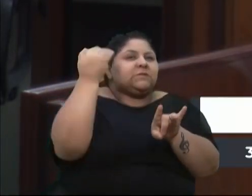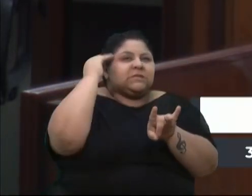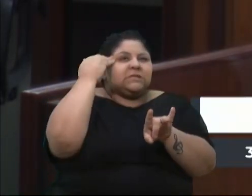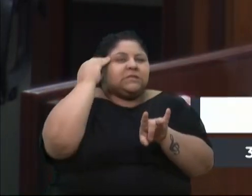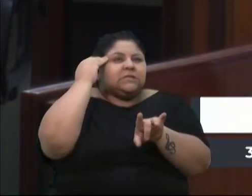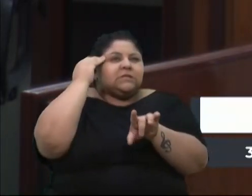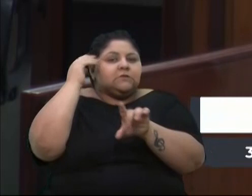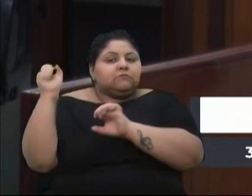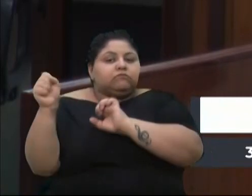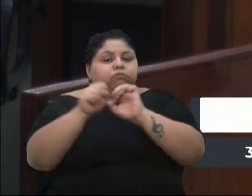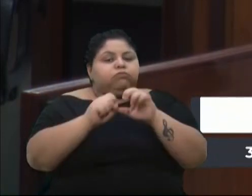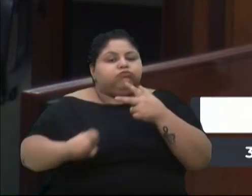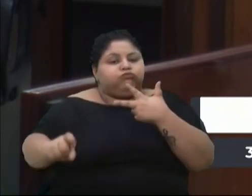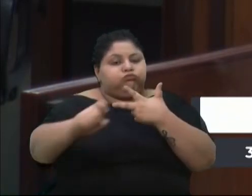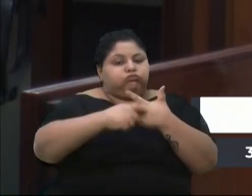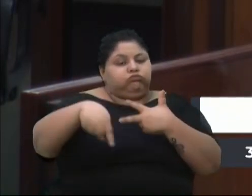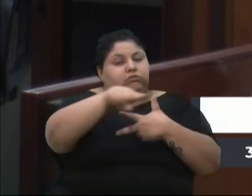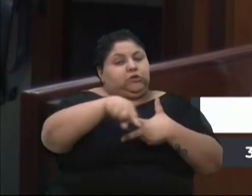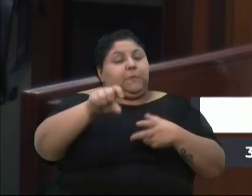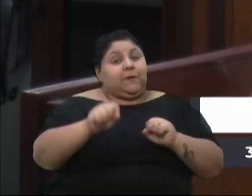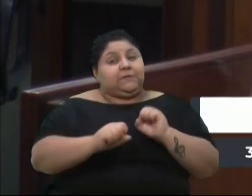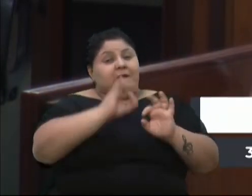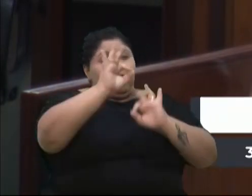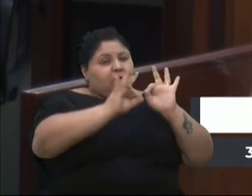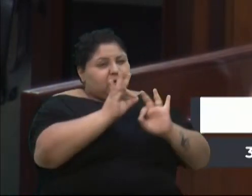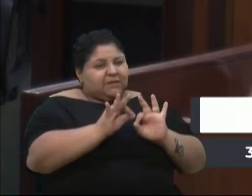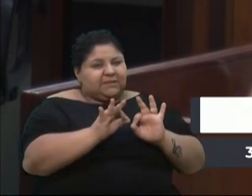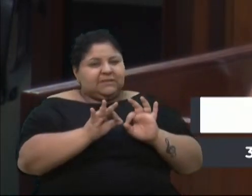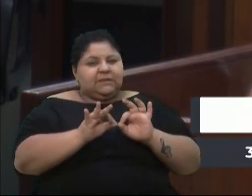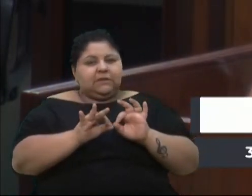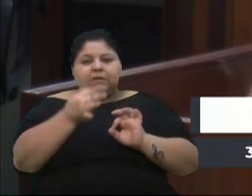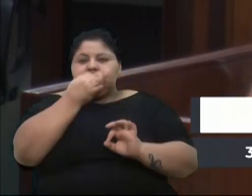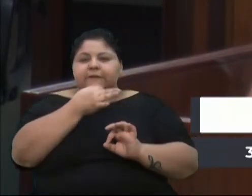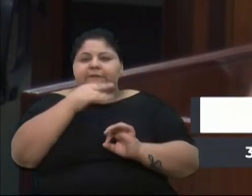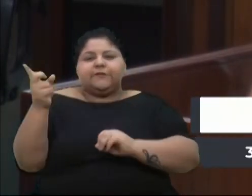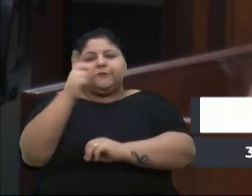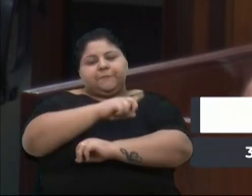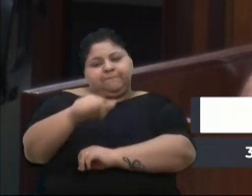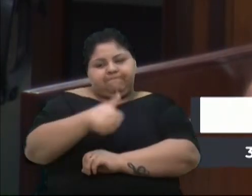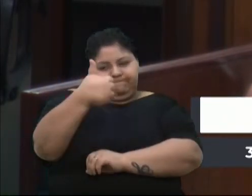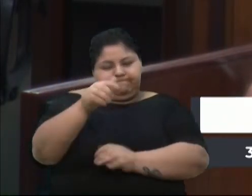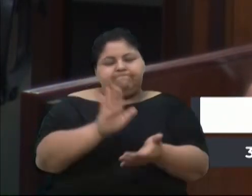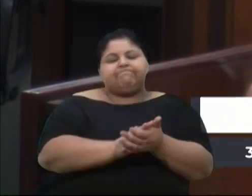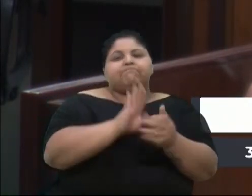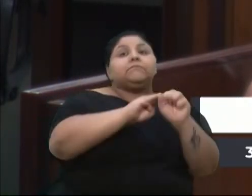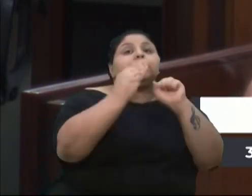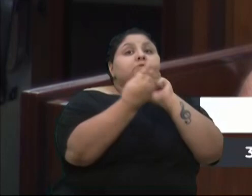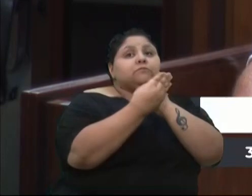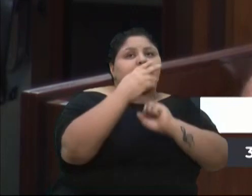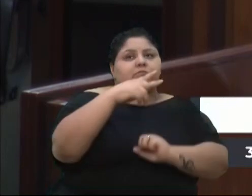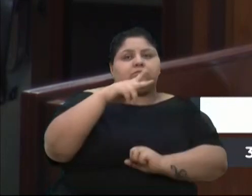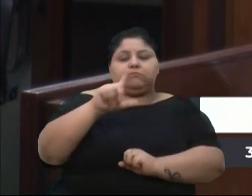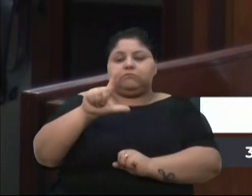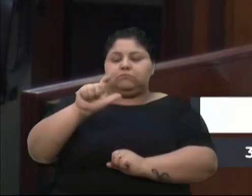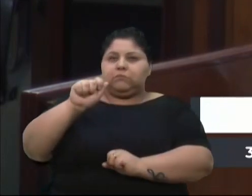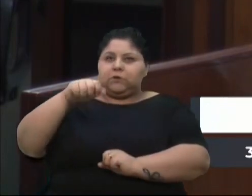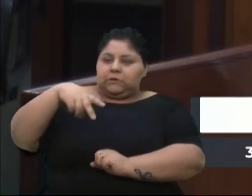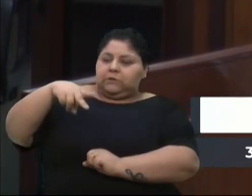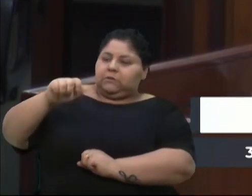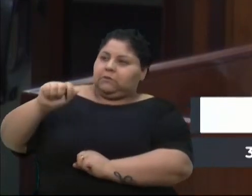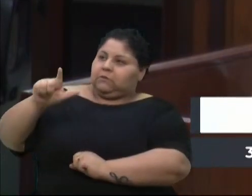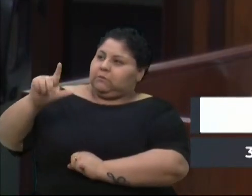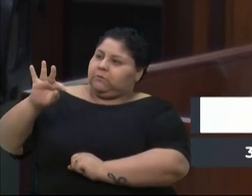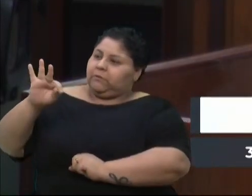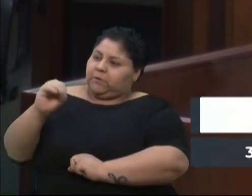nós possamos formatar Caxias para um dia melhor. No bairro Planalto, o prefeito de Caxias do Sul, o